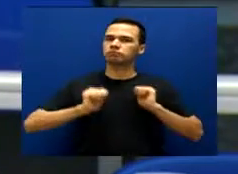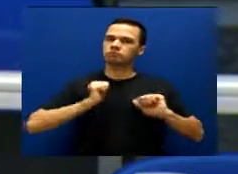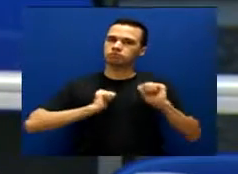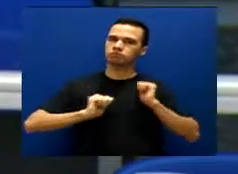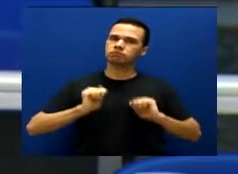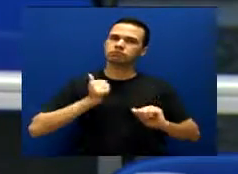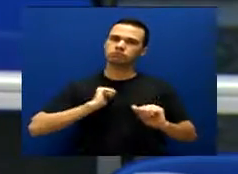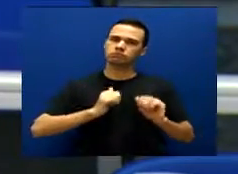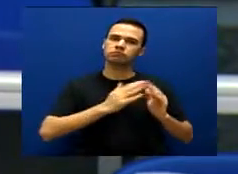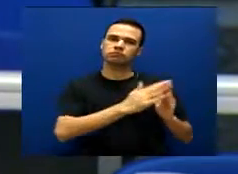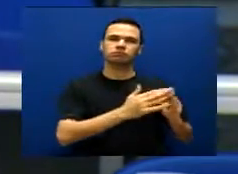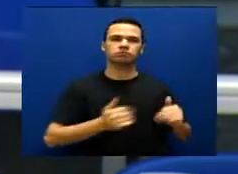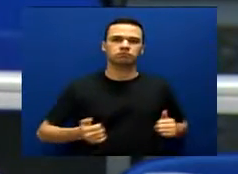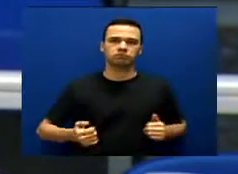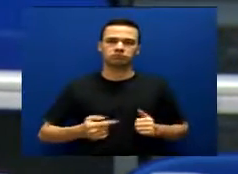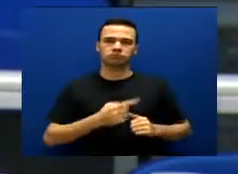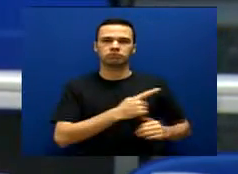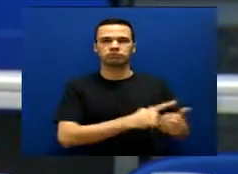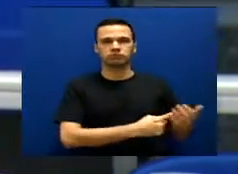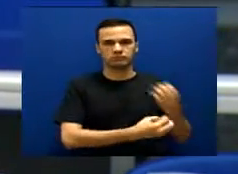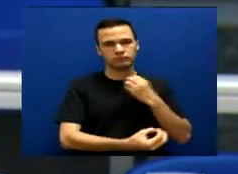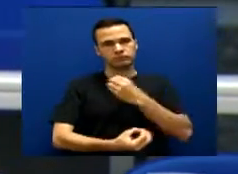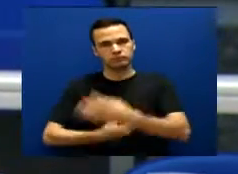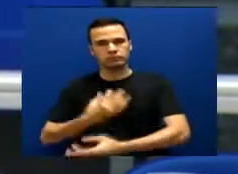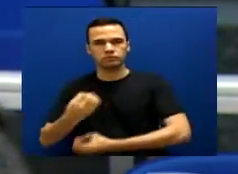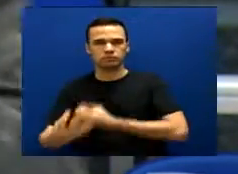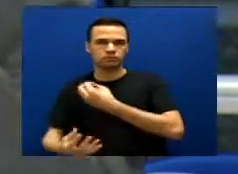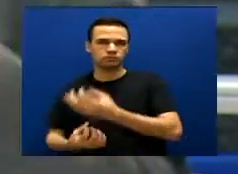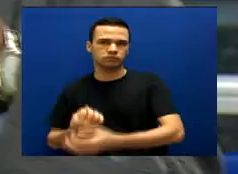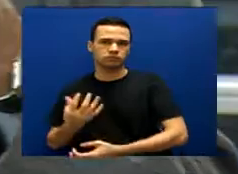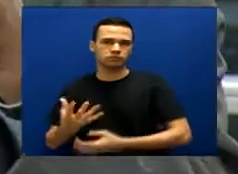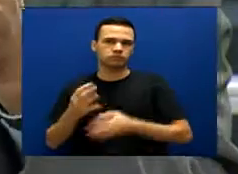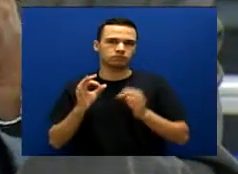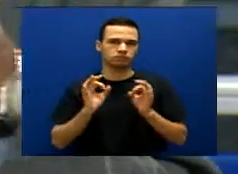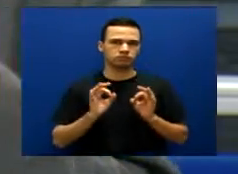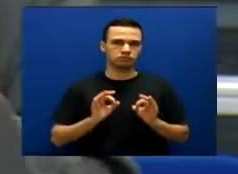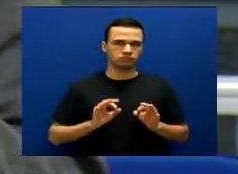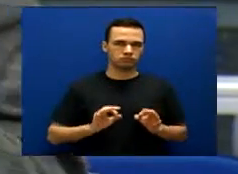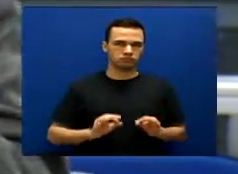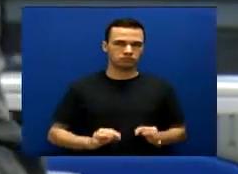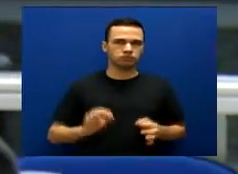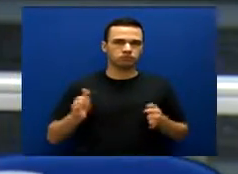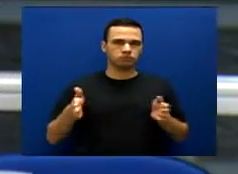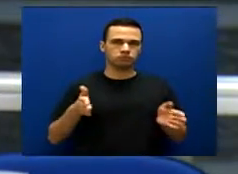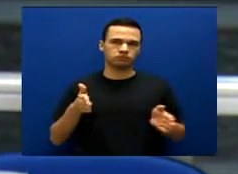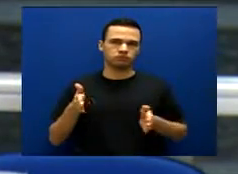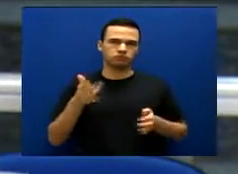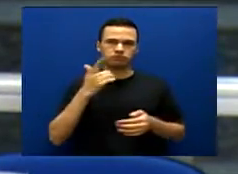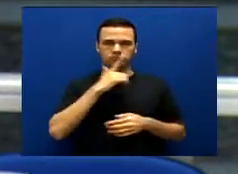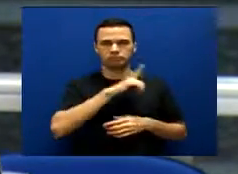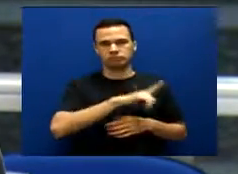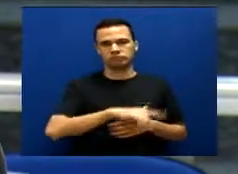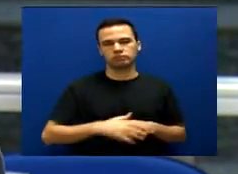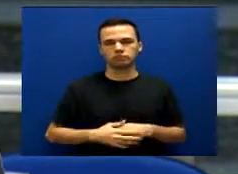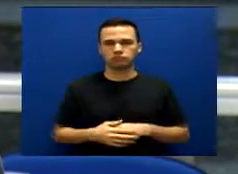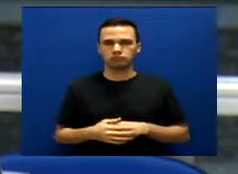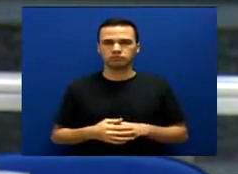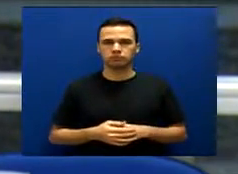torcer, orar, rezar, fazer tudo o que puder para que se cumpra essa promessa